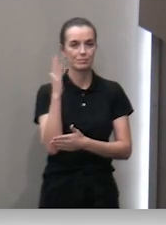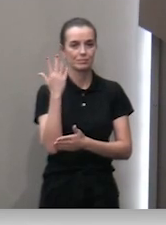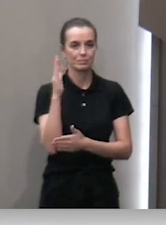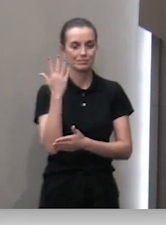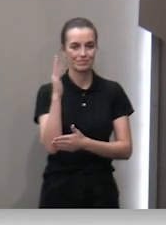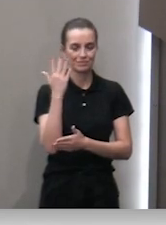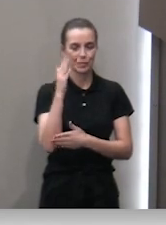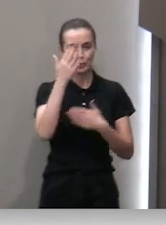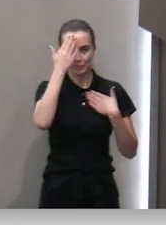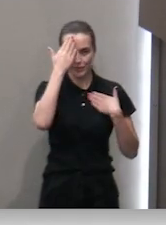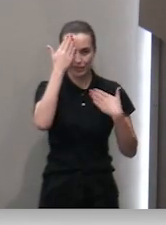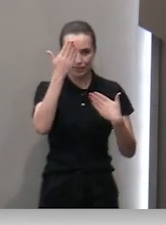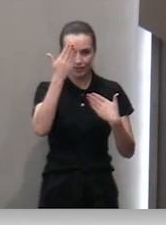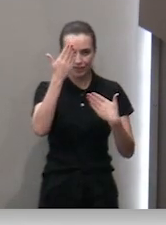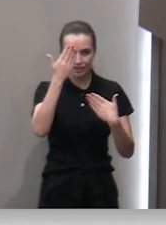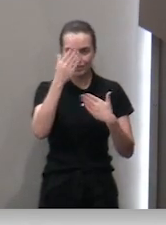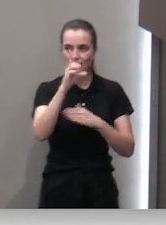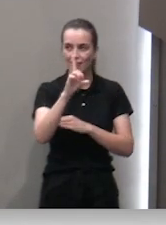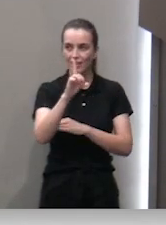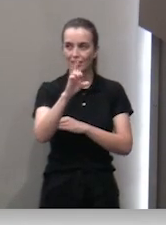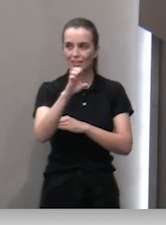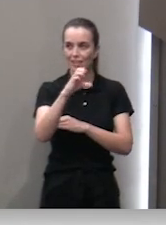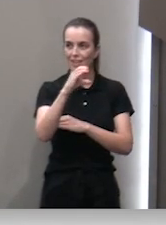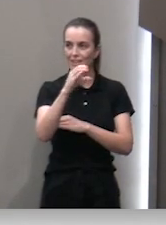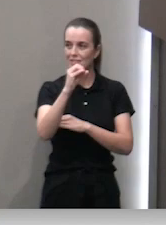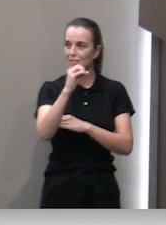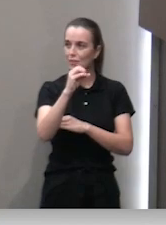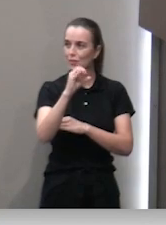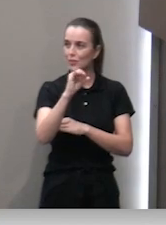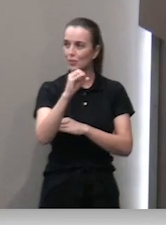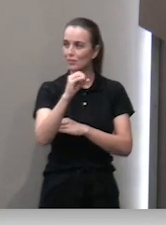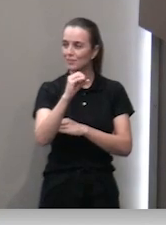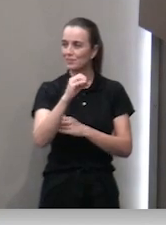Obrigado, Décio. Você deu o pontapé inicial.